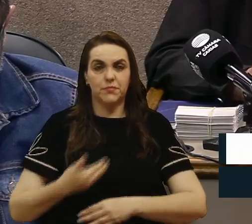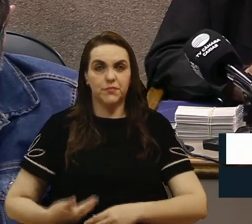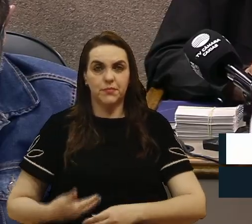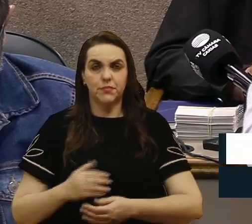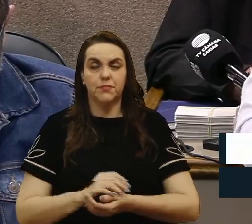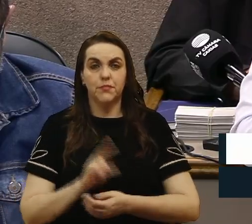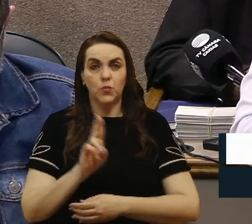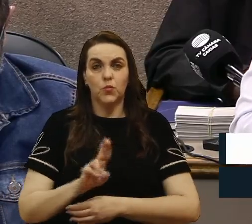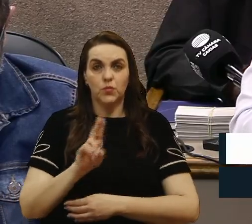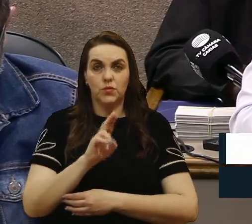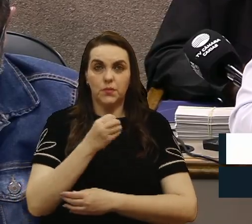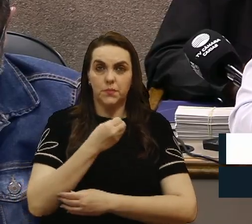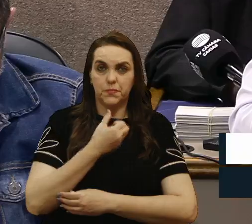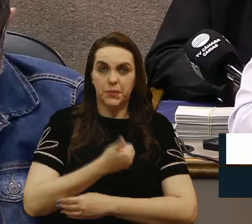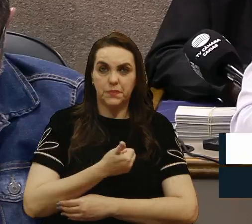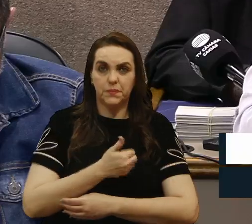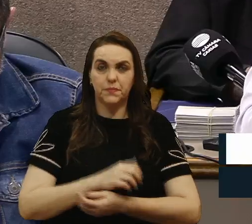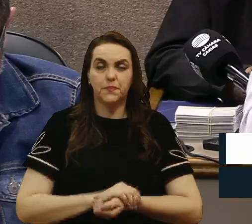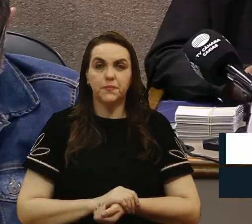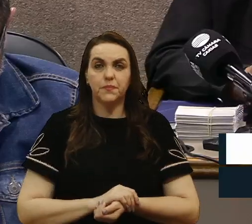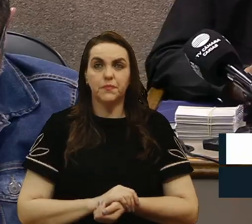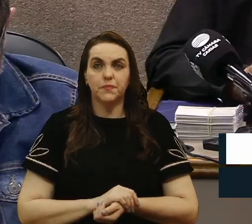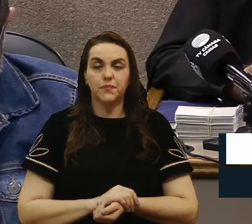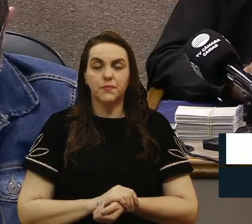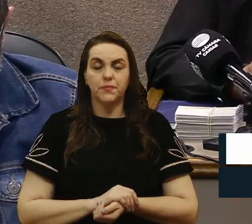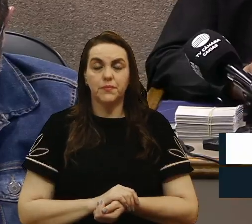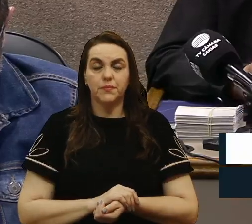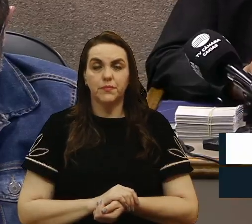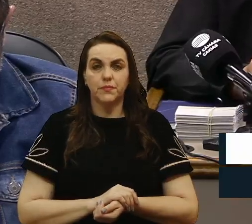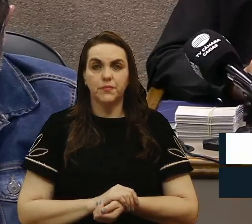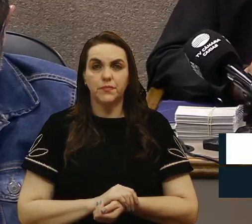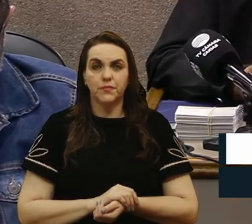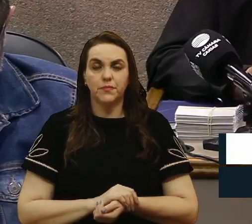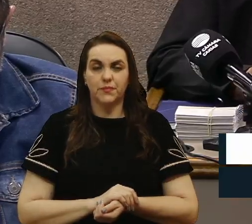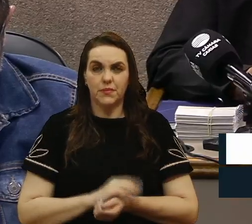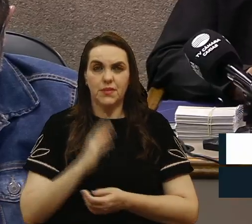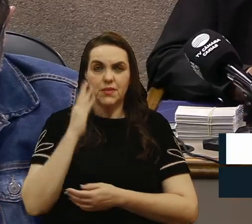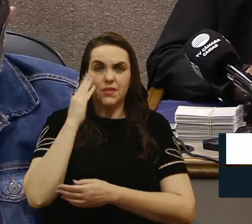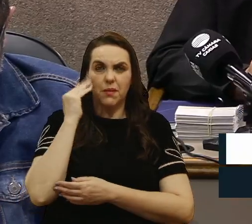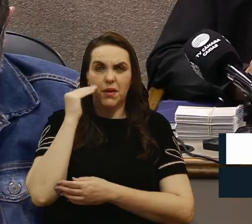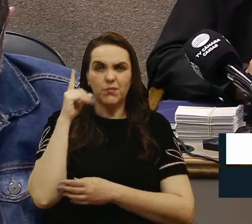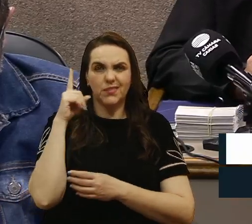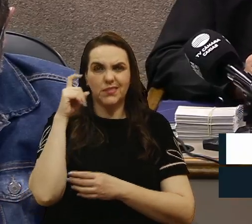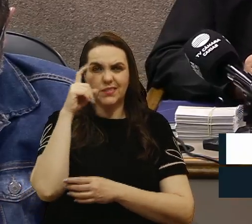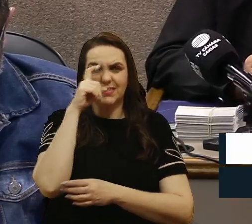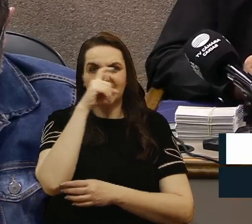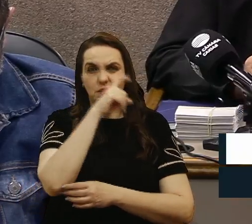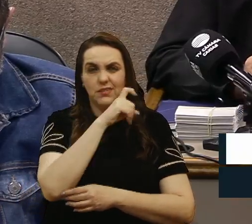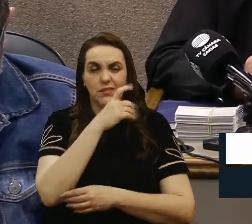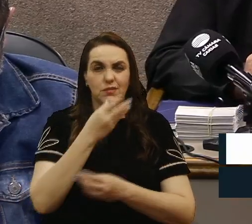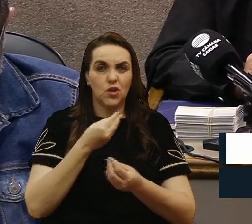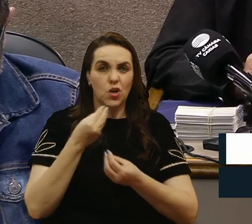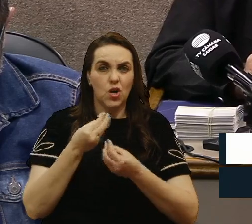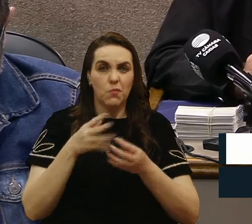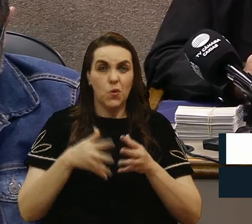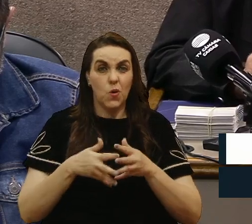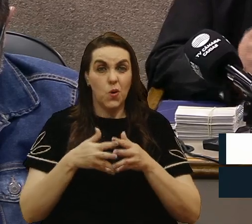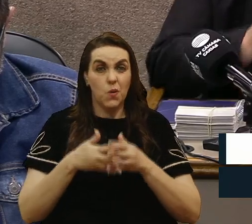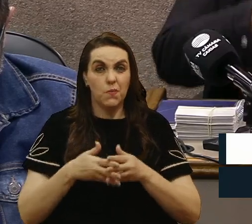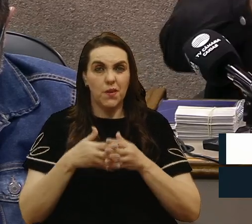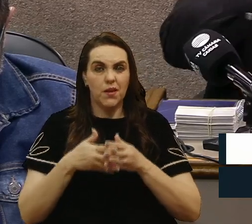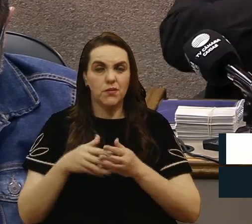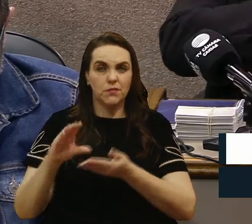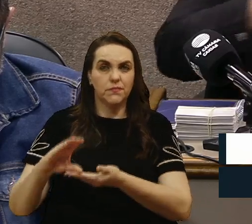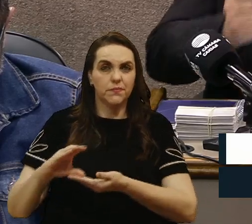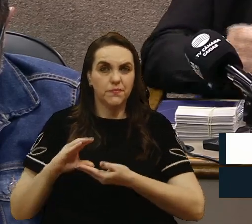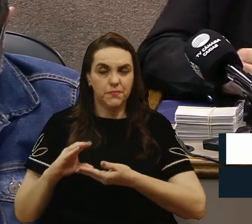bem utilizados. Agora, nós sabemos da complexidade que é as emendas parlamentares